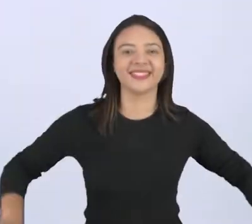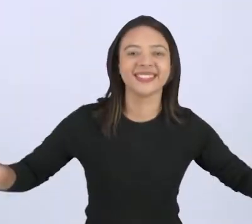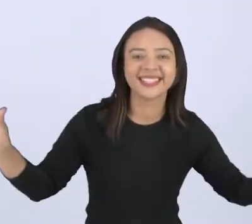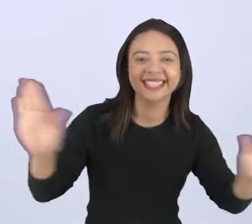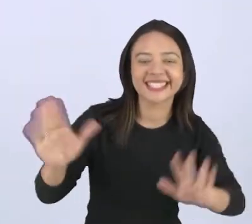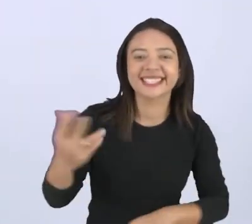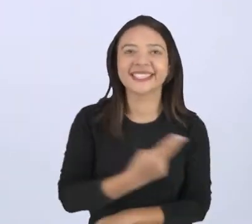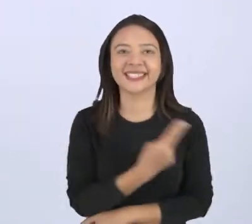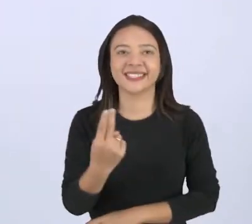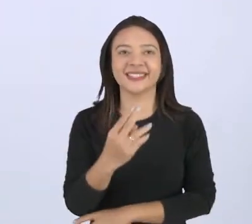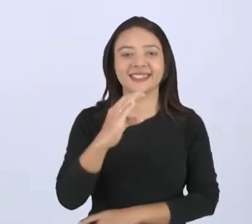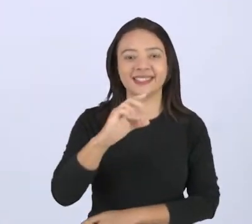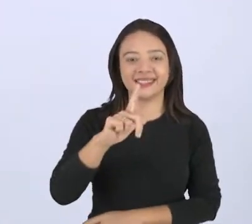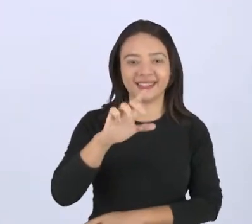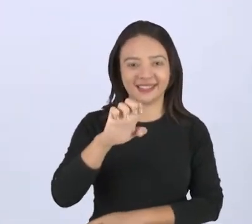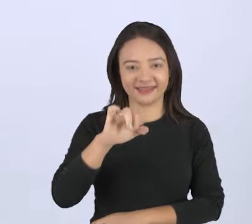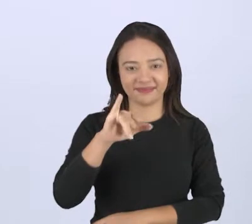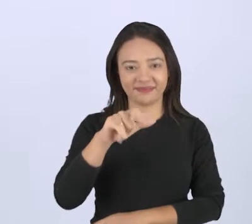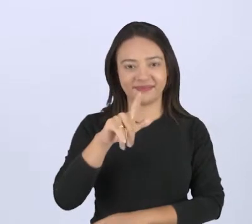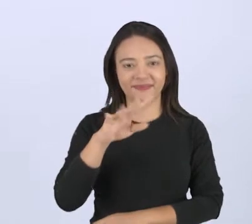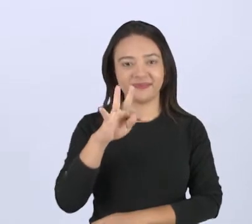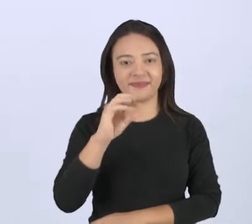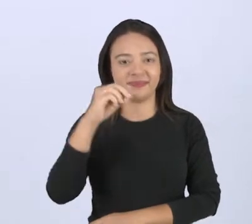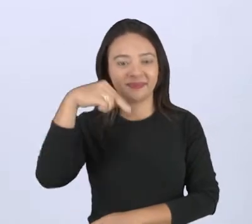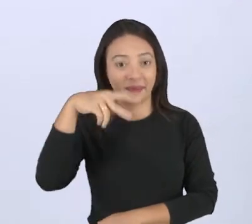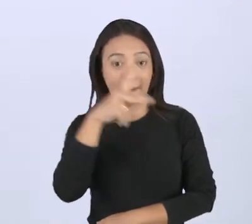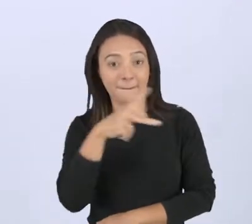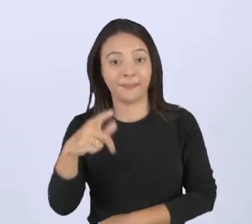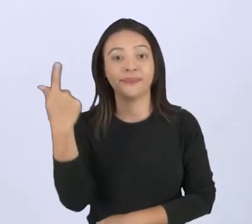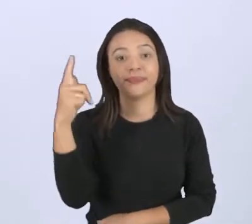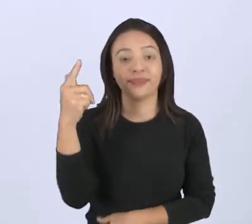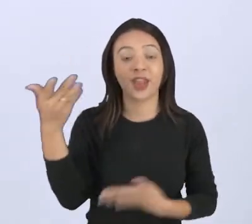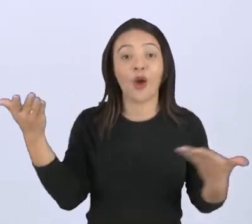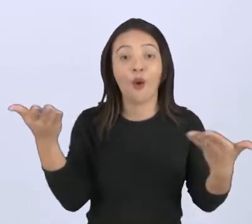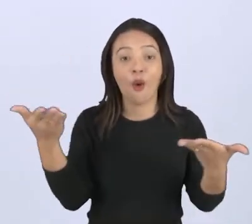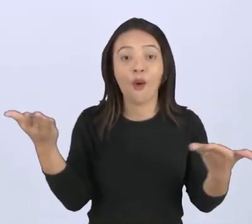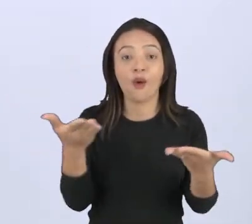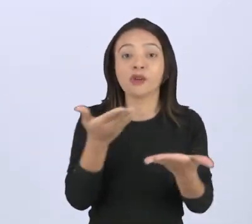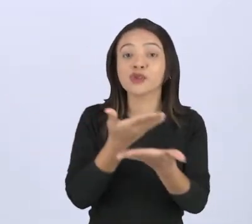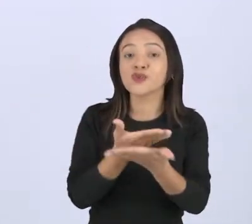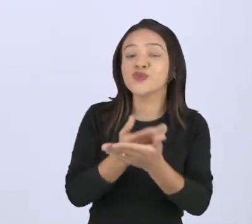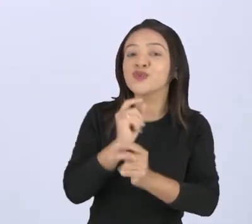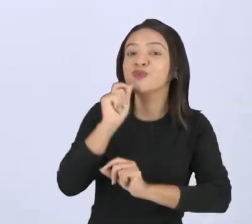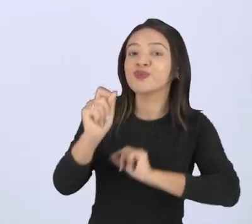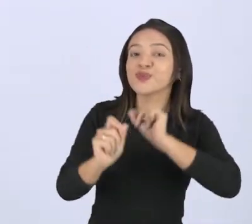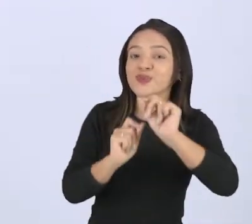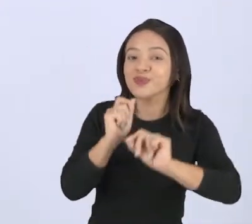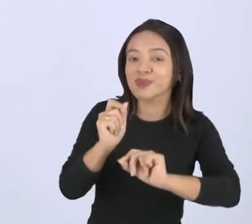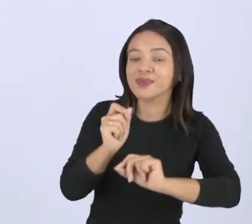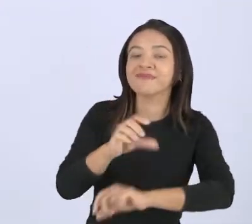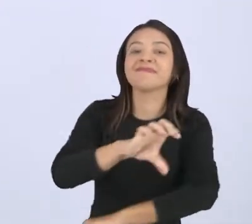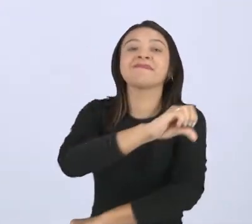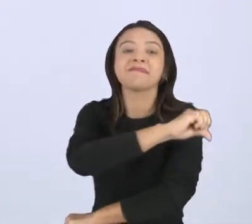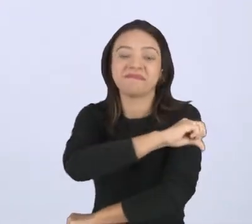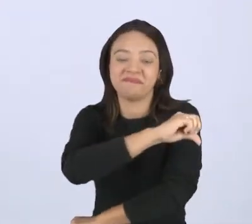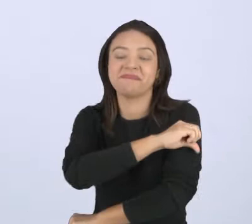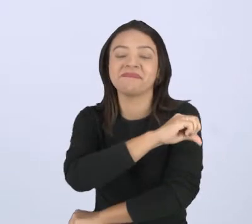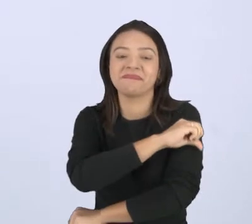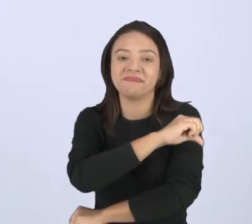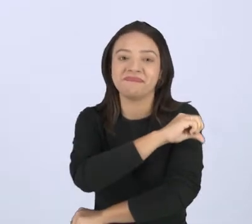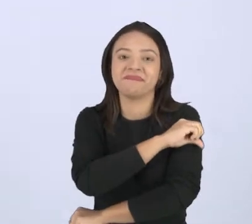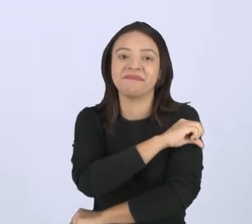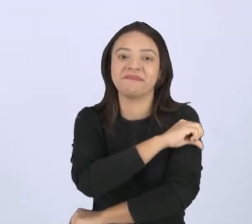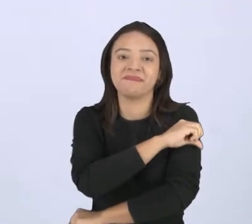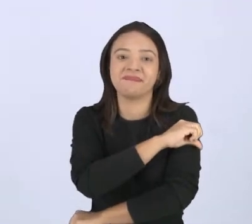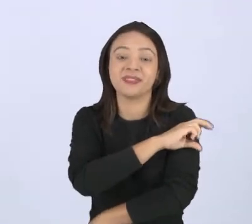Olá, meu nome é Cleilton Amaral, professor de Geografia, e o nosso estudo é voltado para os alunos do 9º ano do ensino